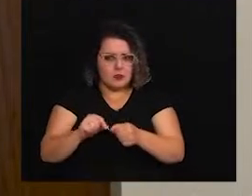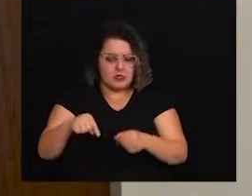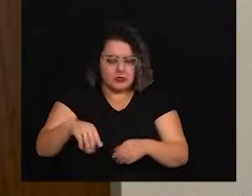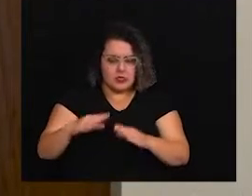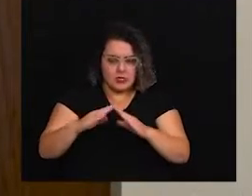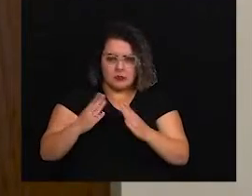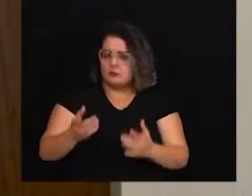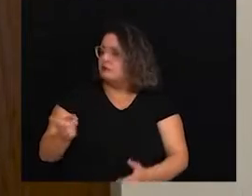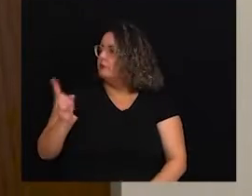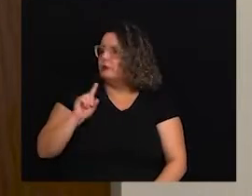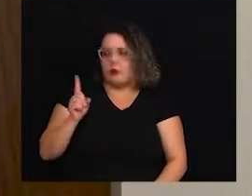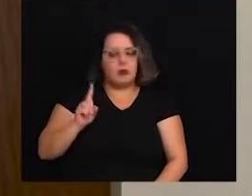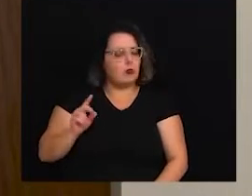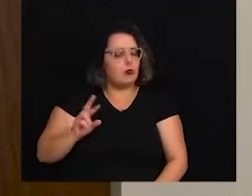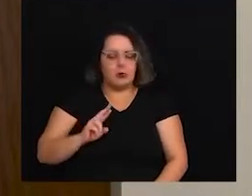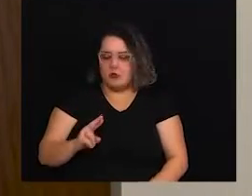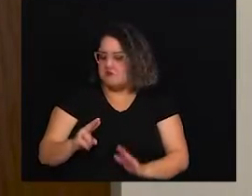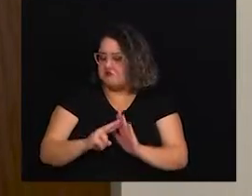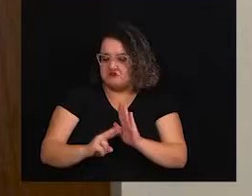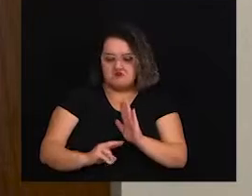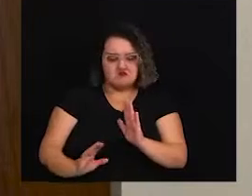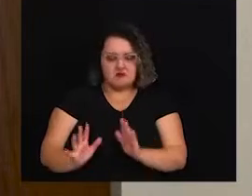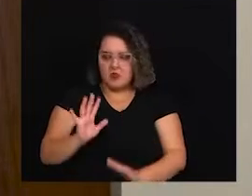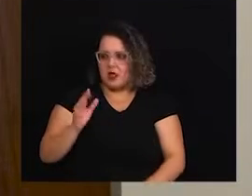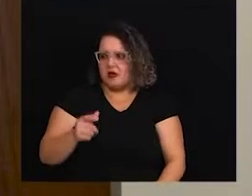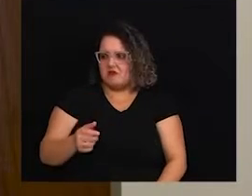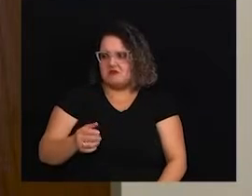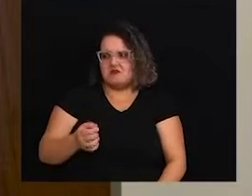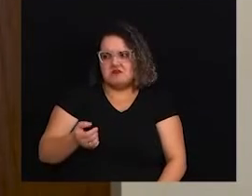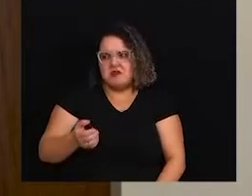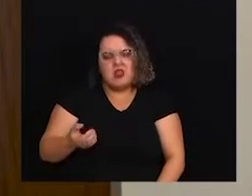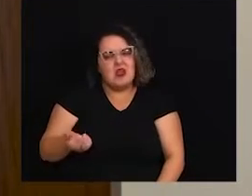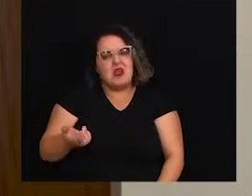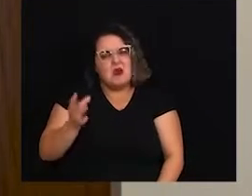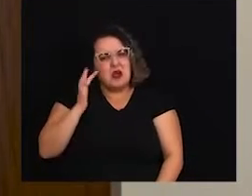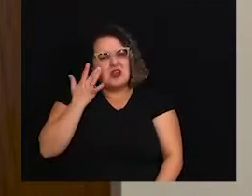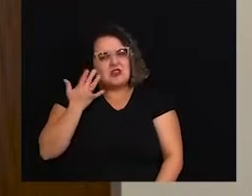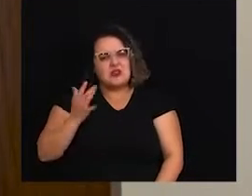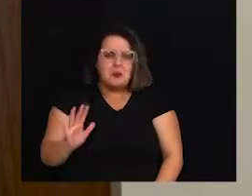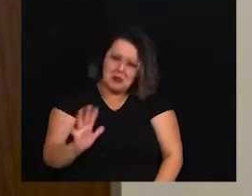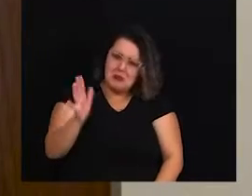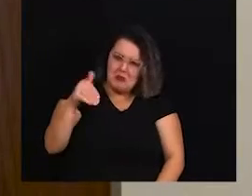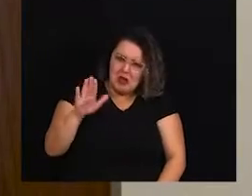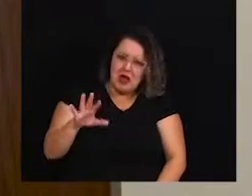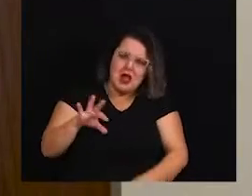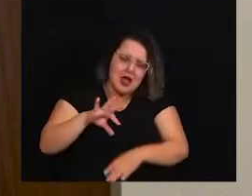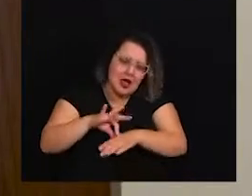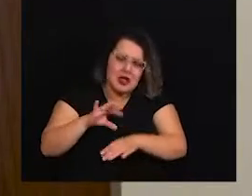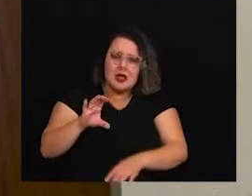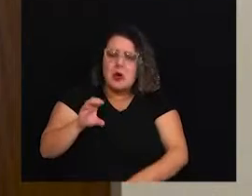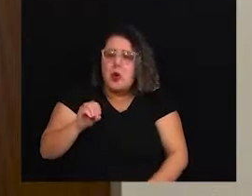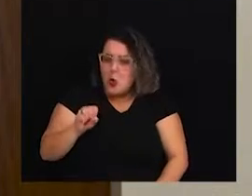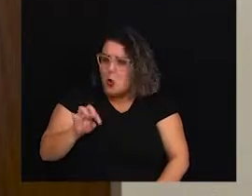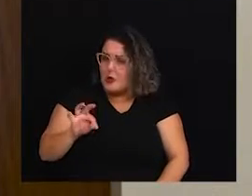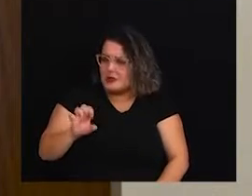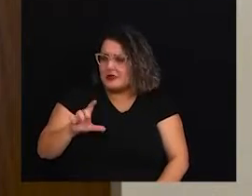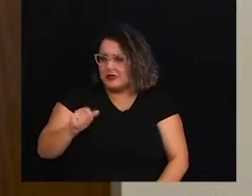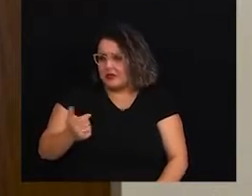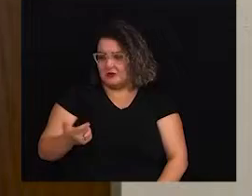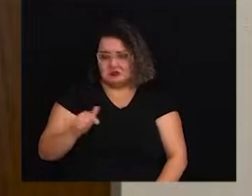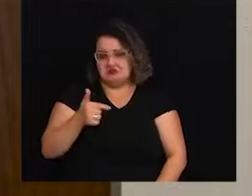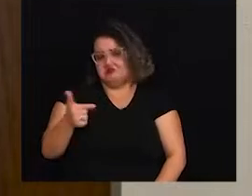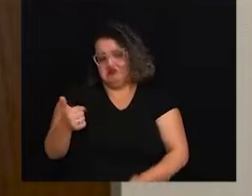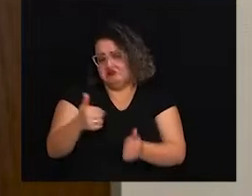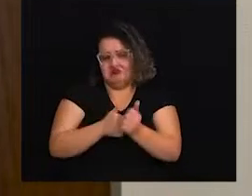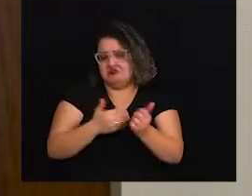fazer em casa, não é? Não é uma receita cara. Não é. Acho que o custo maior aqui é da carne, né? Da carne. Da costela em si.